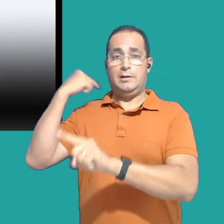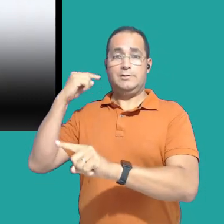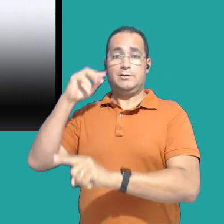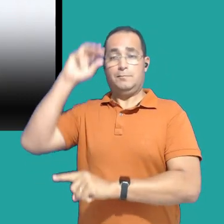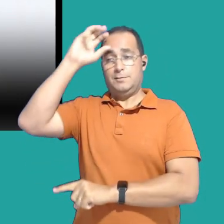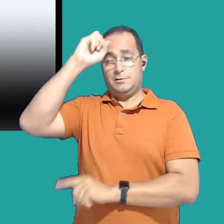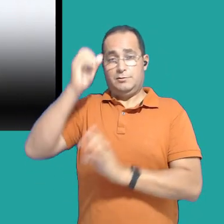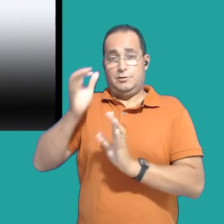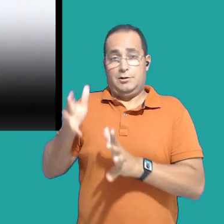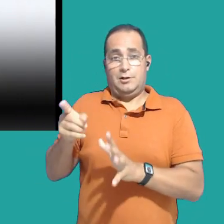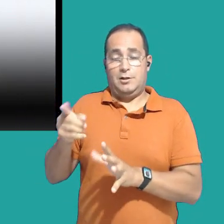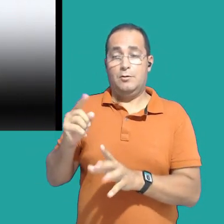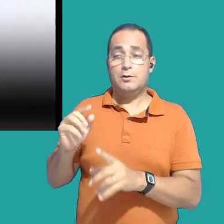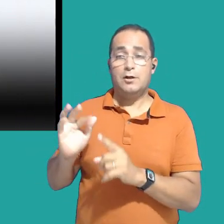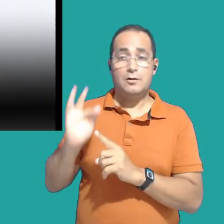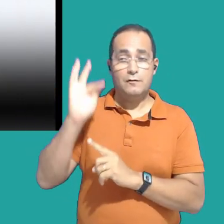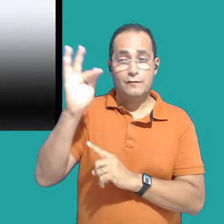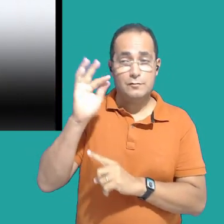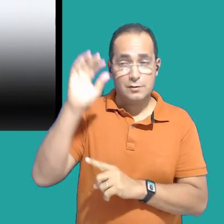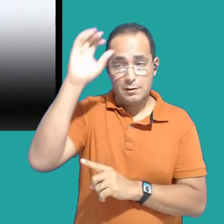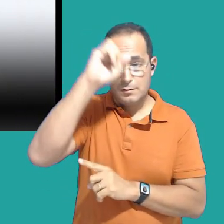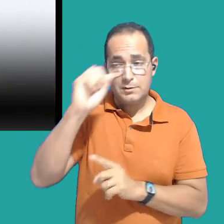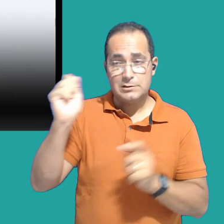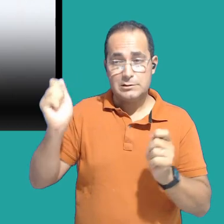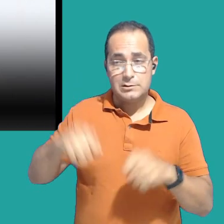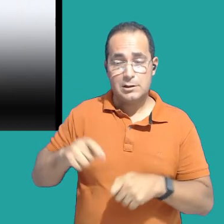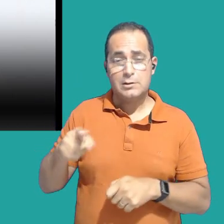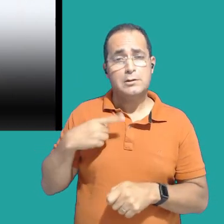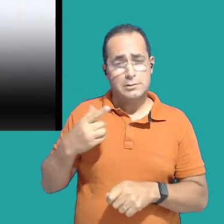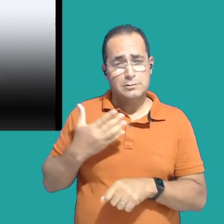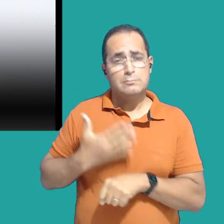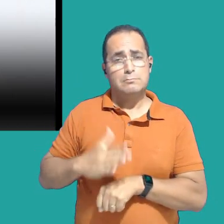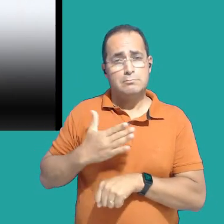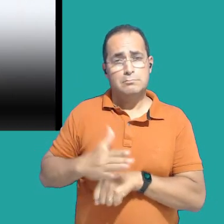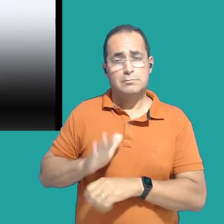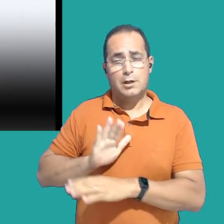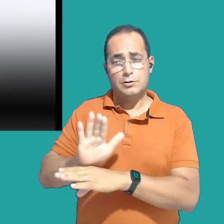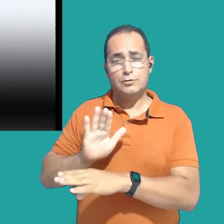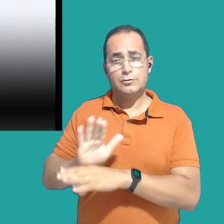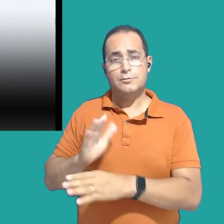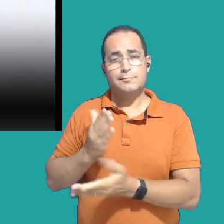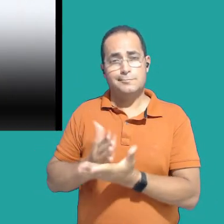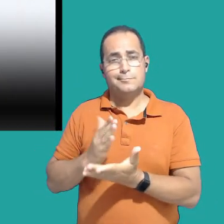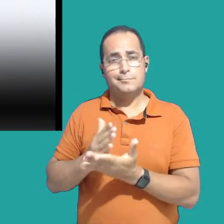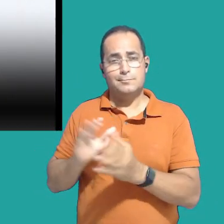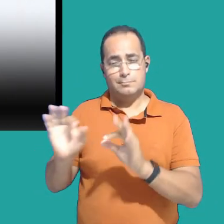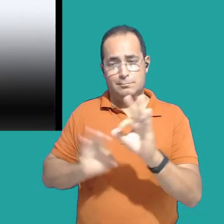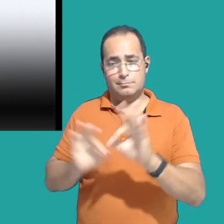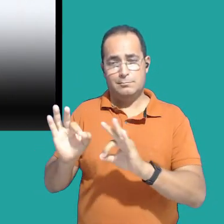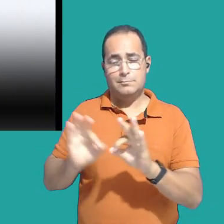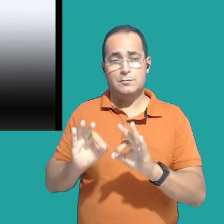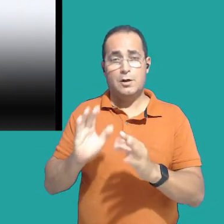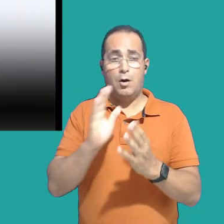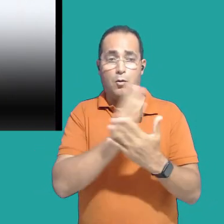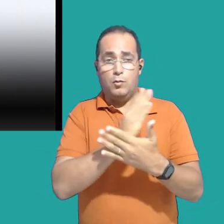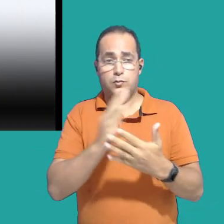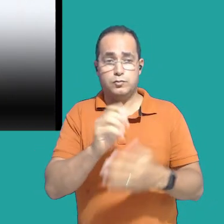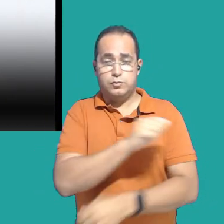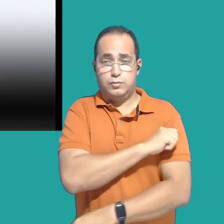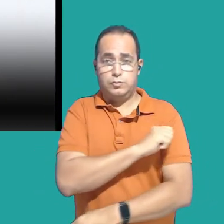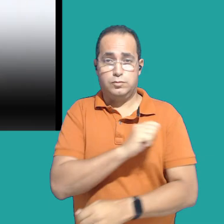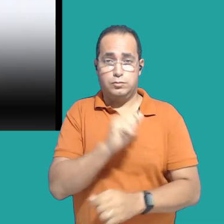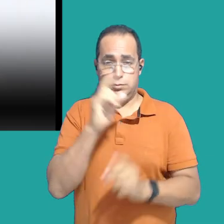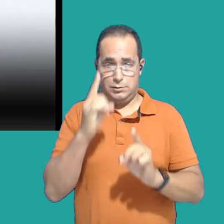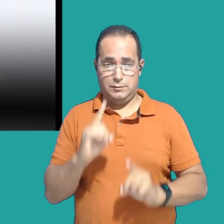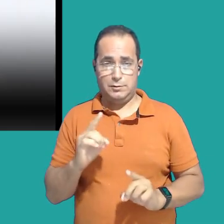que ela aprendeu, o que é que ela tem capacidade de aprender, e tudo ser uma construção. Porque, às vezes, o que é que acontece? O estudante